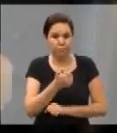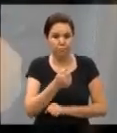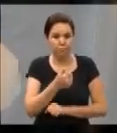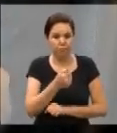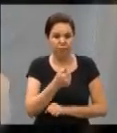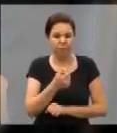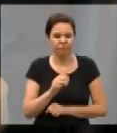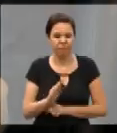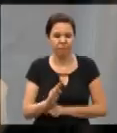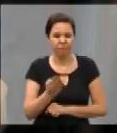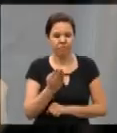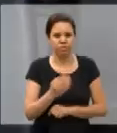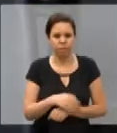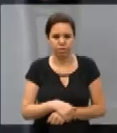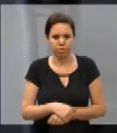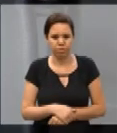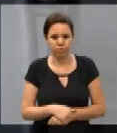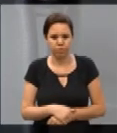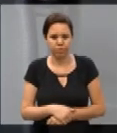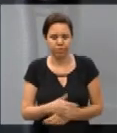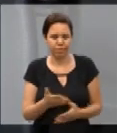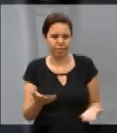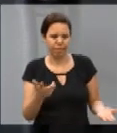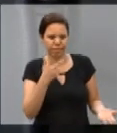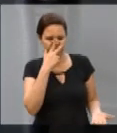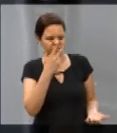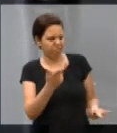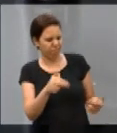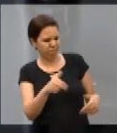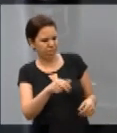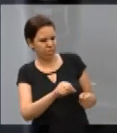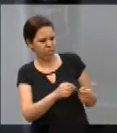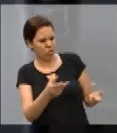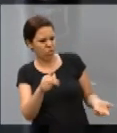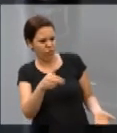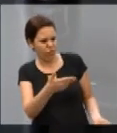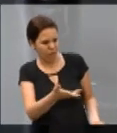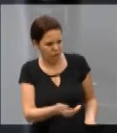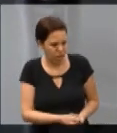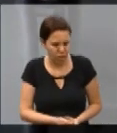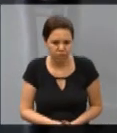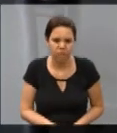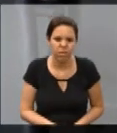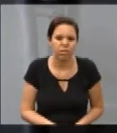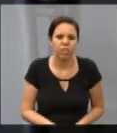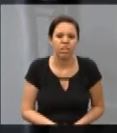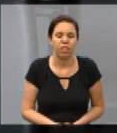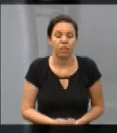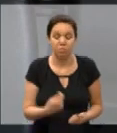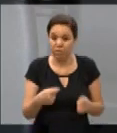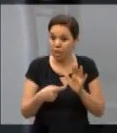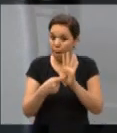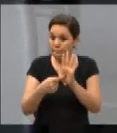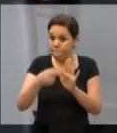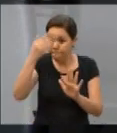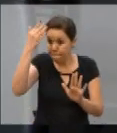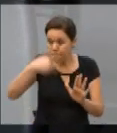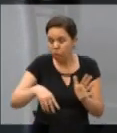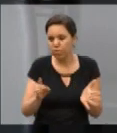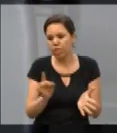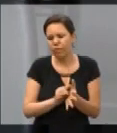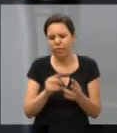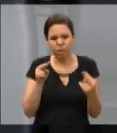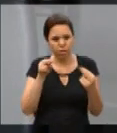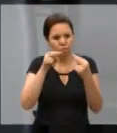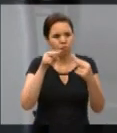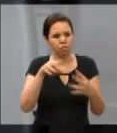de falsidade, assim, você já fala, nossa, parece que tá fazendo novela, você já fala, não é... Precisa ter tanta verdade, acho que a câmera pega, se eu olhar, parece que